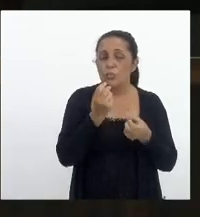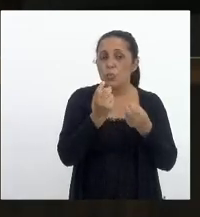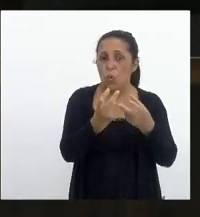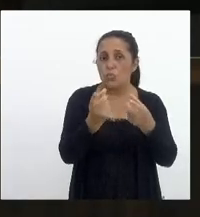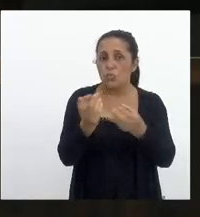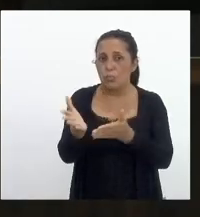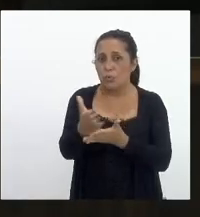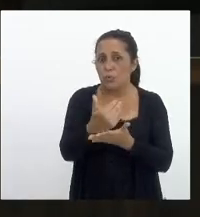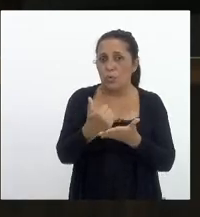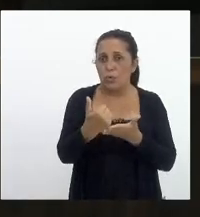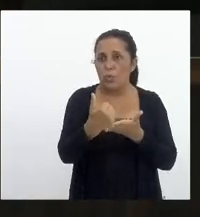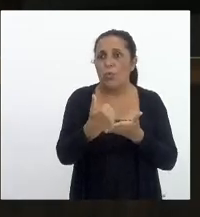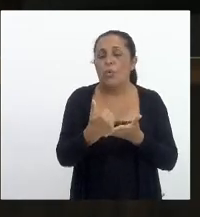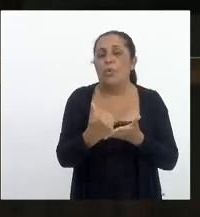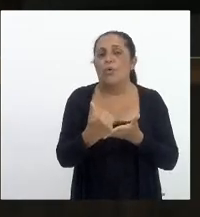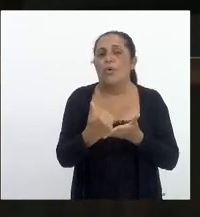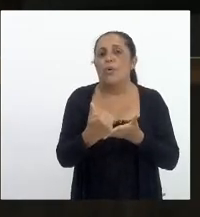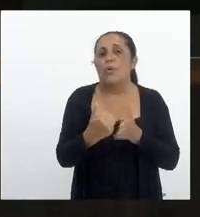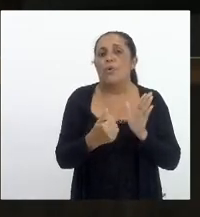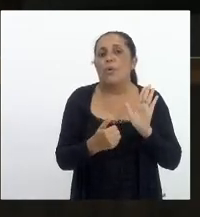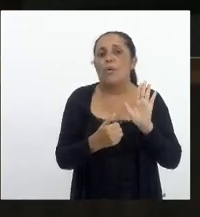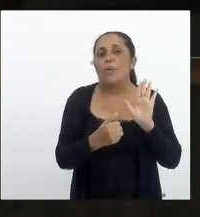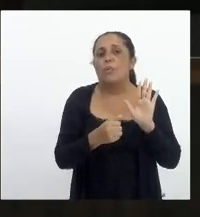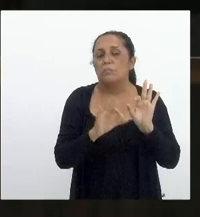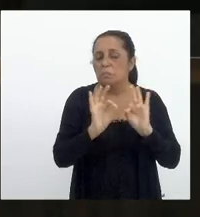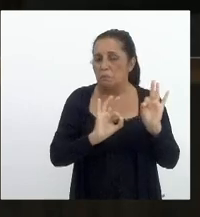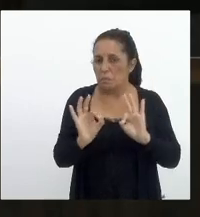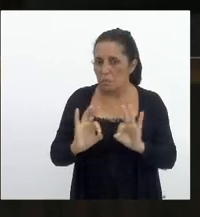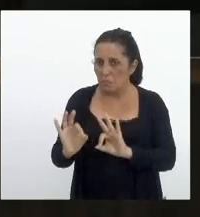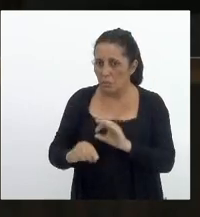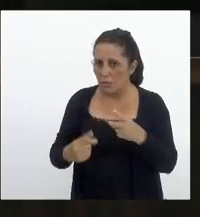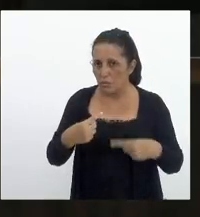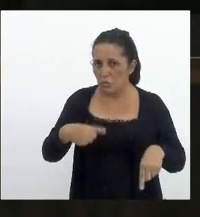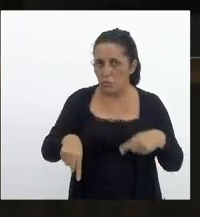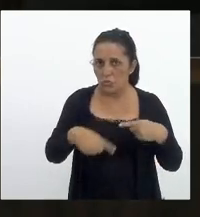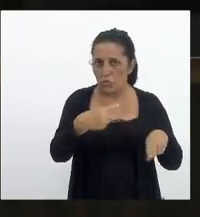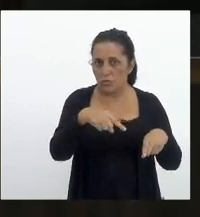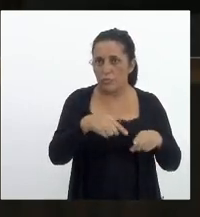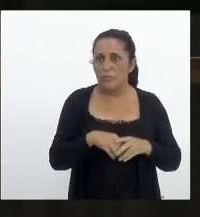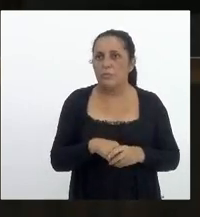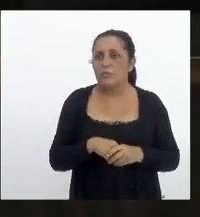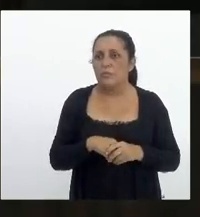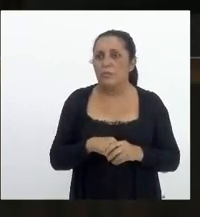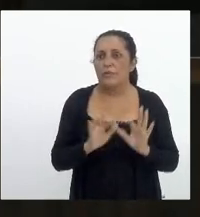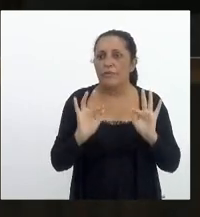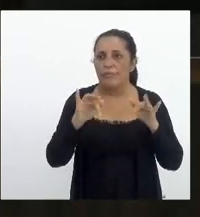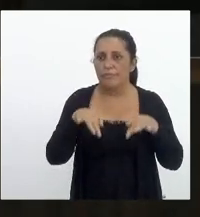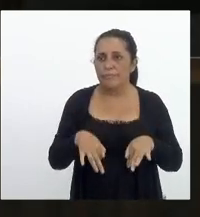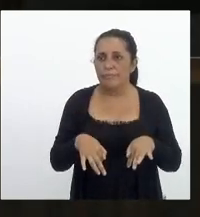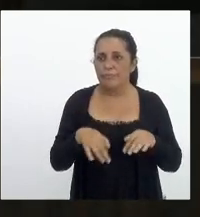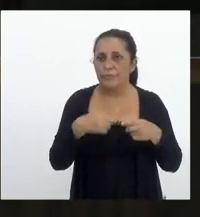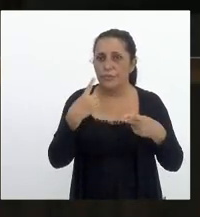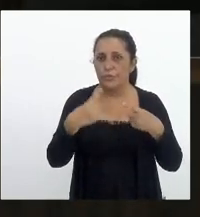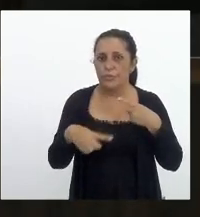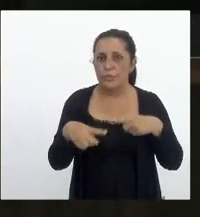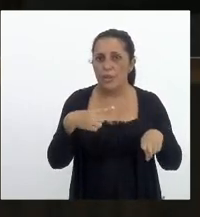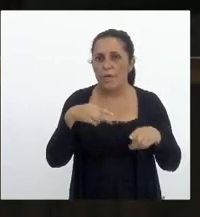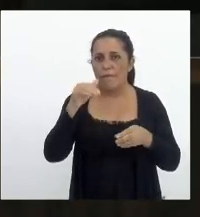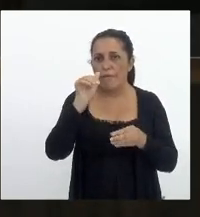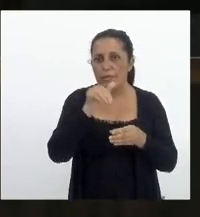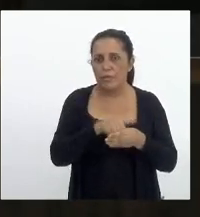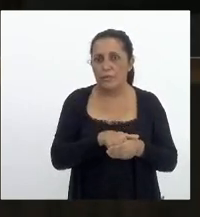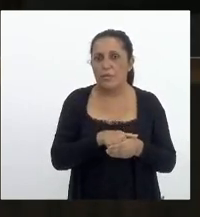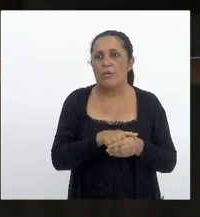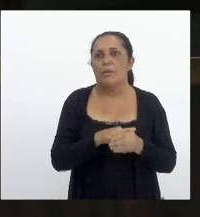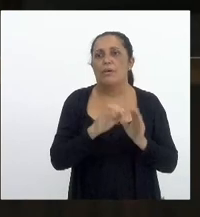emitidos em discussão não havendo quem queira discutir encerrada a discussão em votação